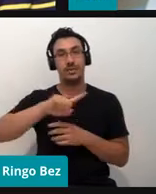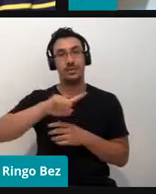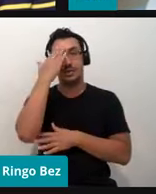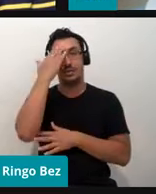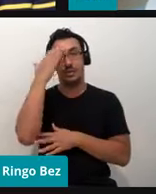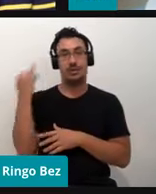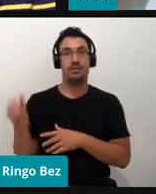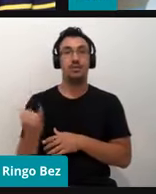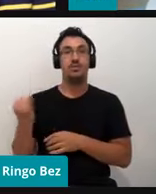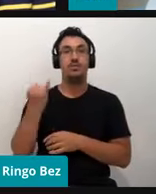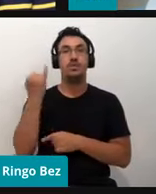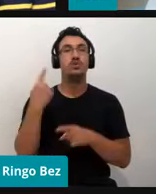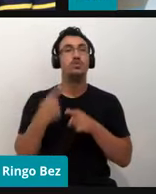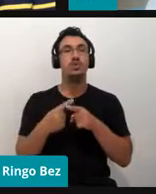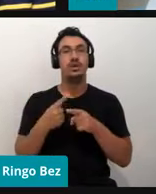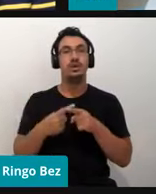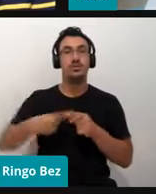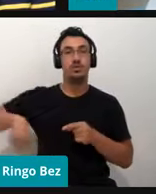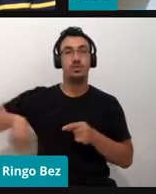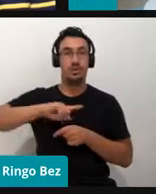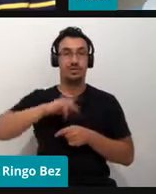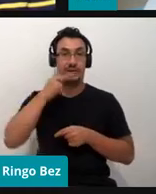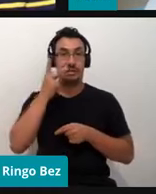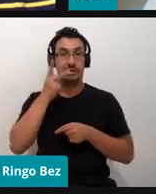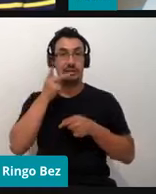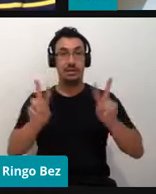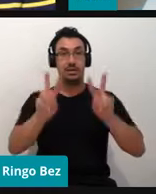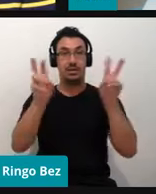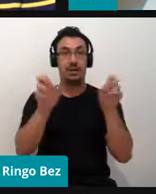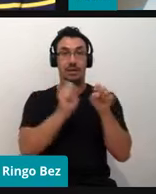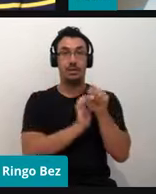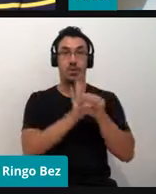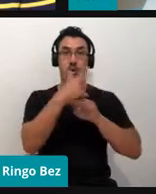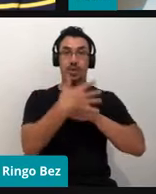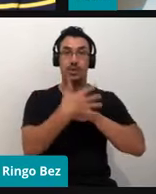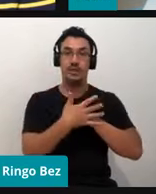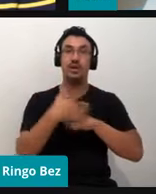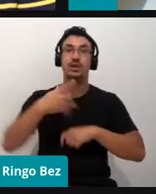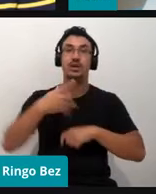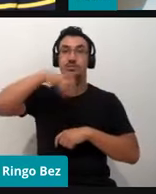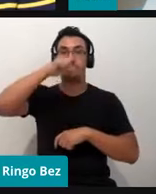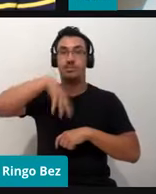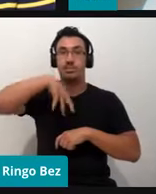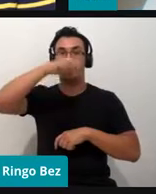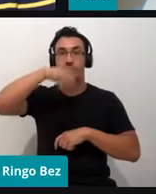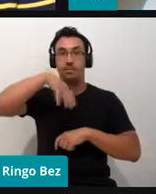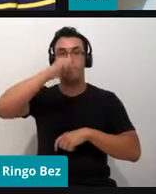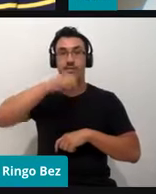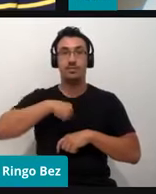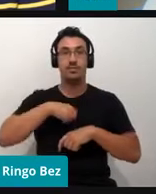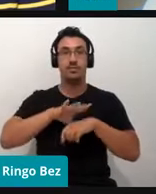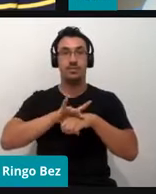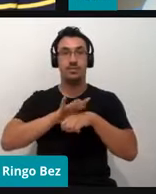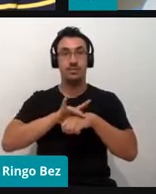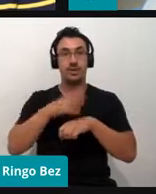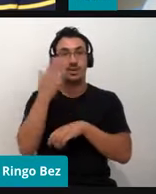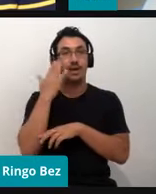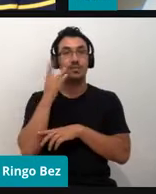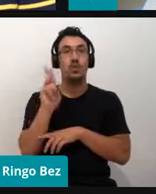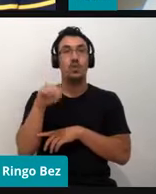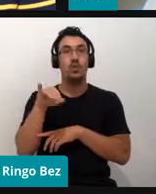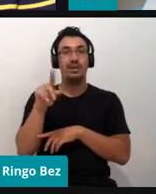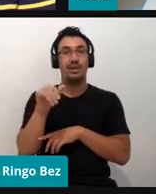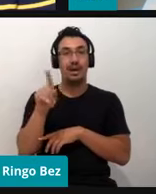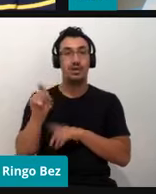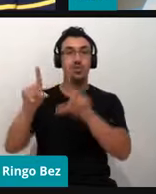importante, porque nós estamos tratando também de uma época de uma pandemia que é uma doença respiratória, e todo mundo sabe que a umidade baixa do ar